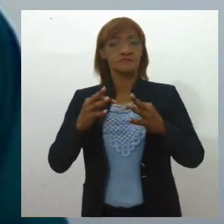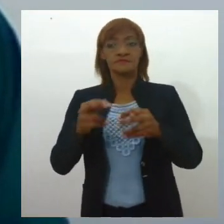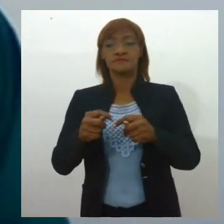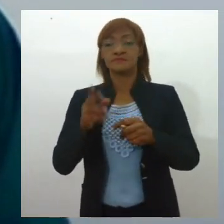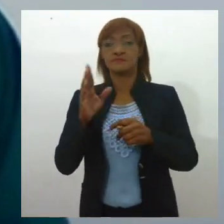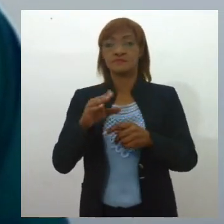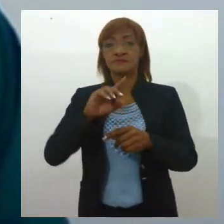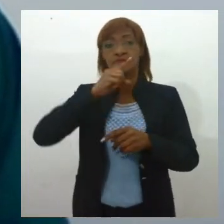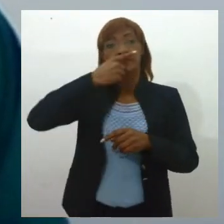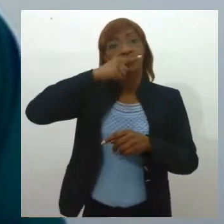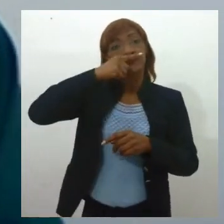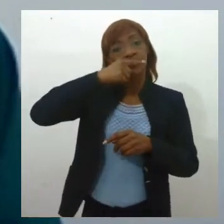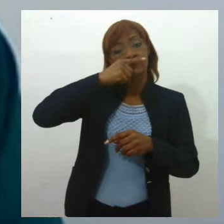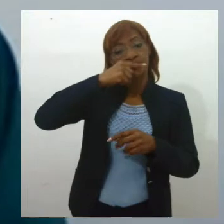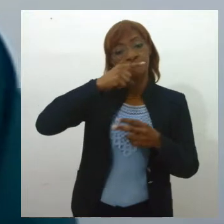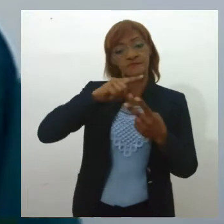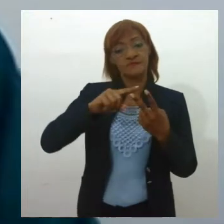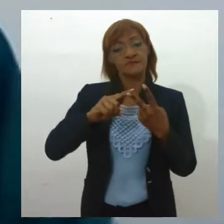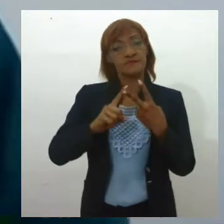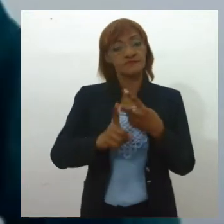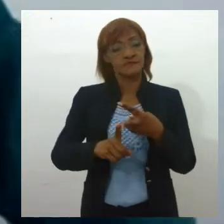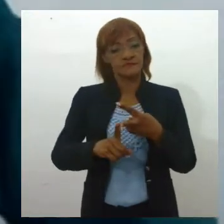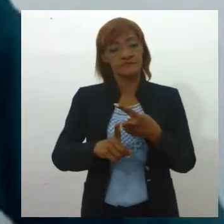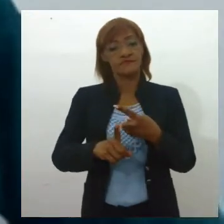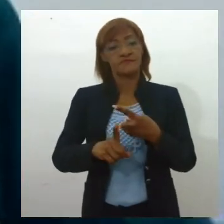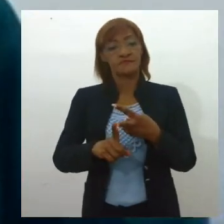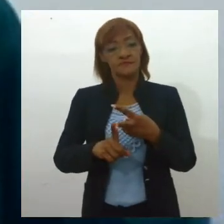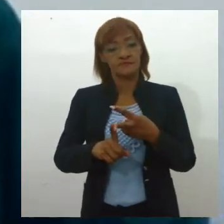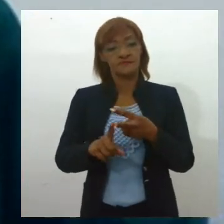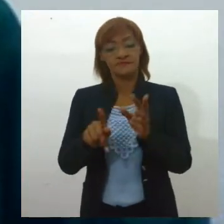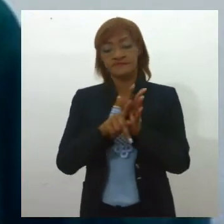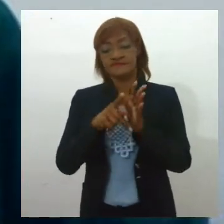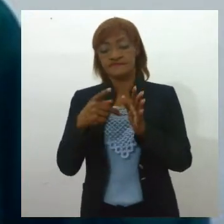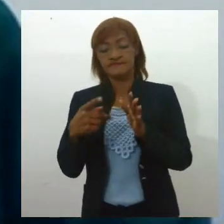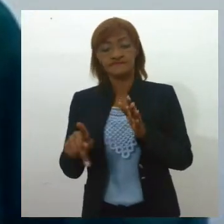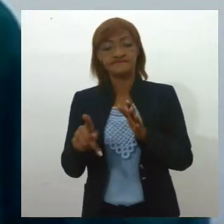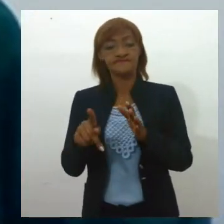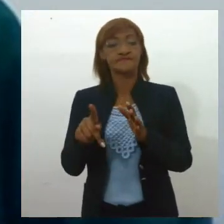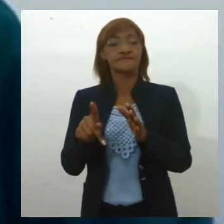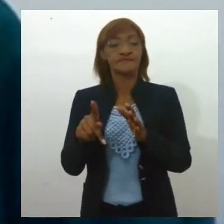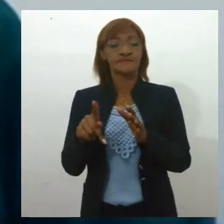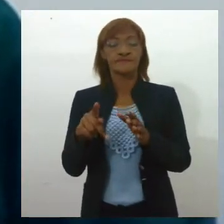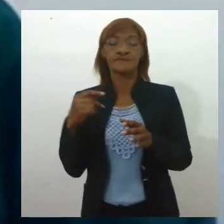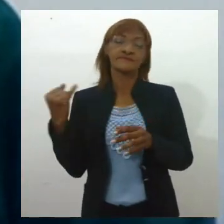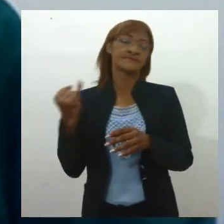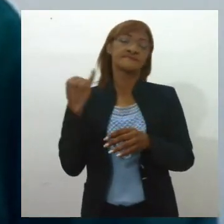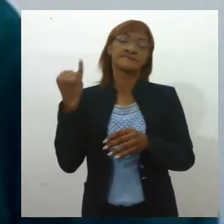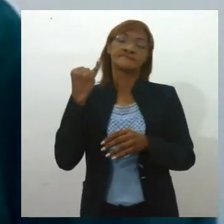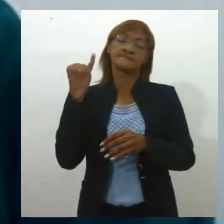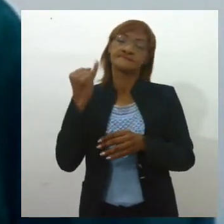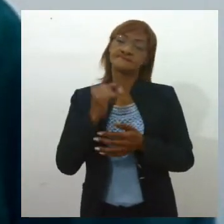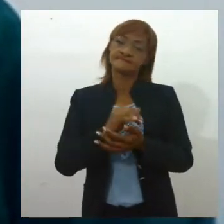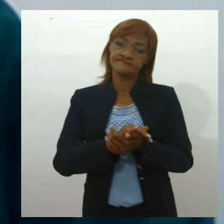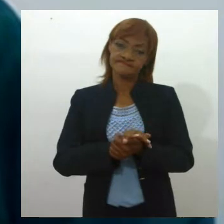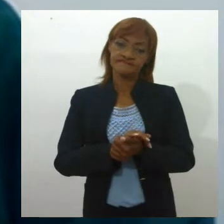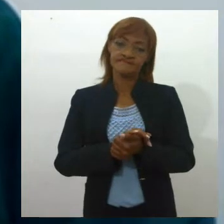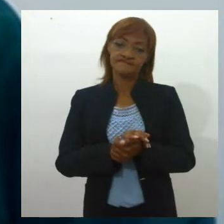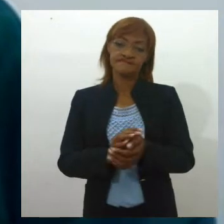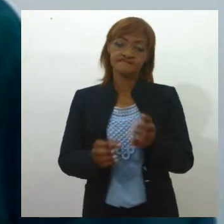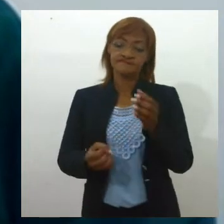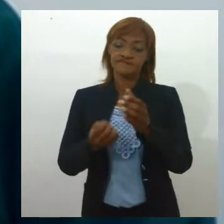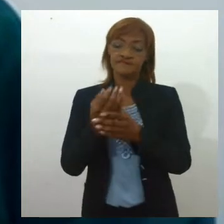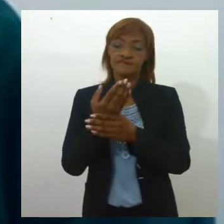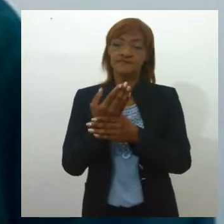cana-de-açúcar, né, que deu origem à produção de engenho e foi essencial na parte histórica